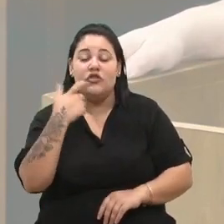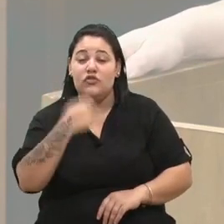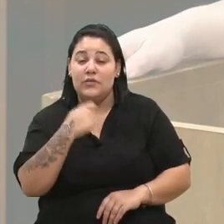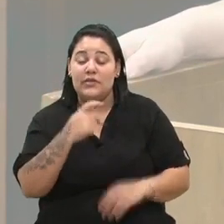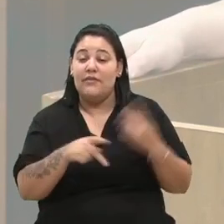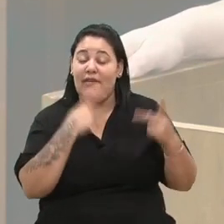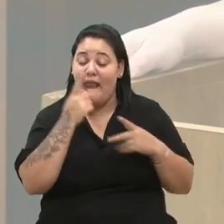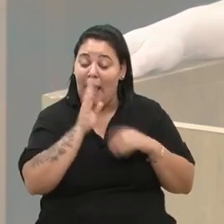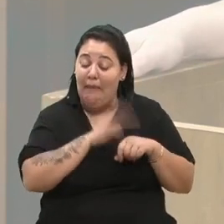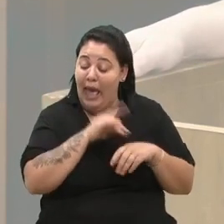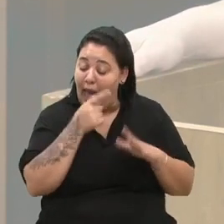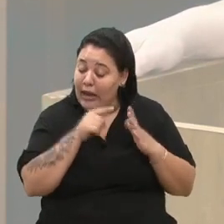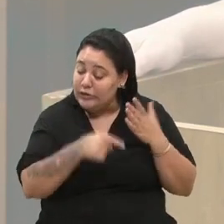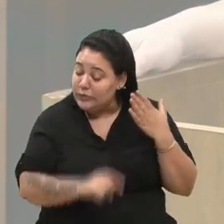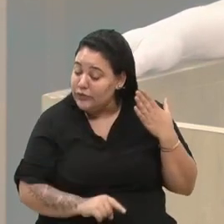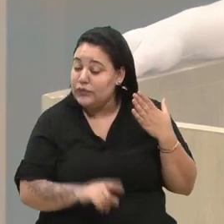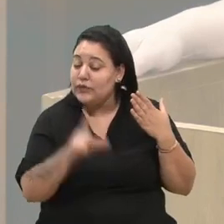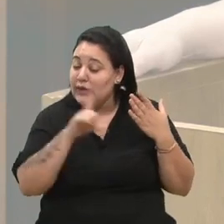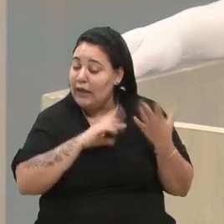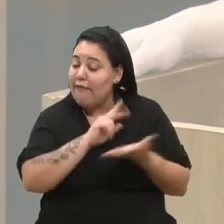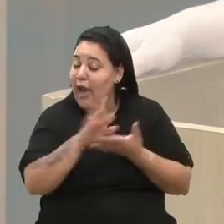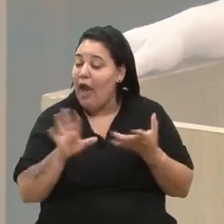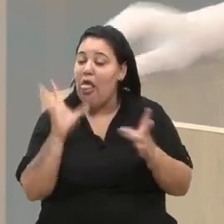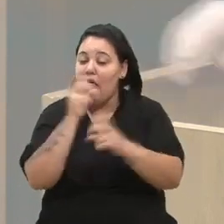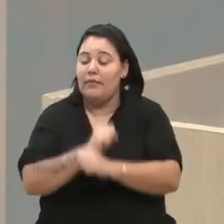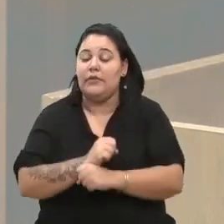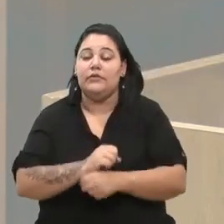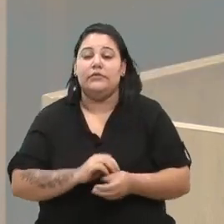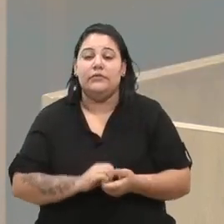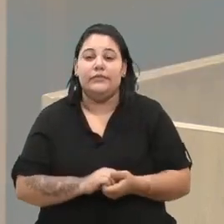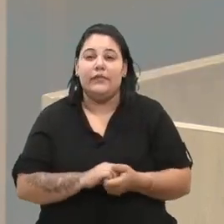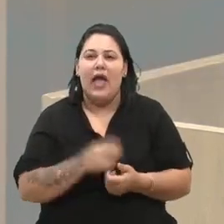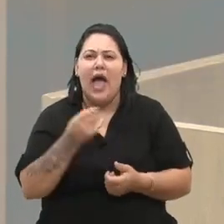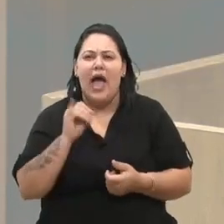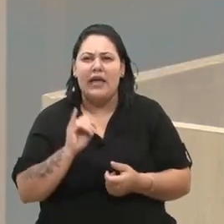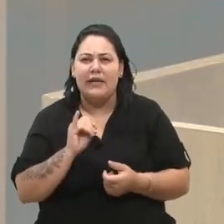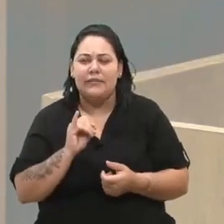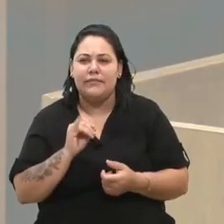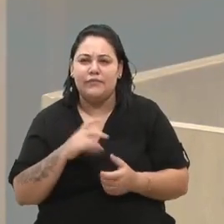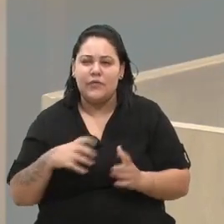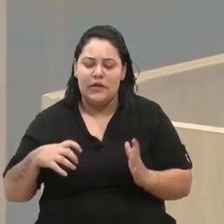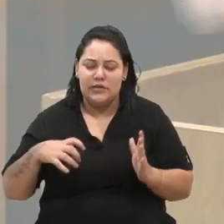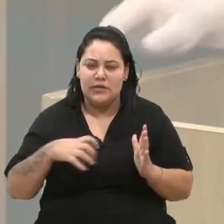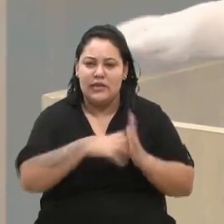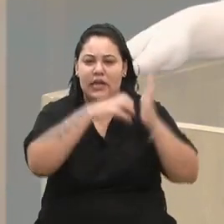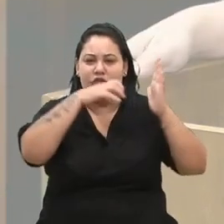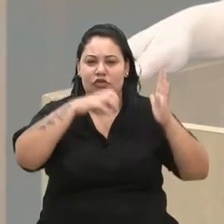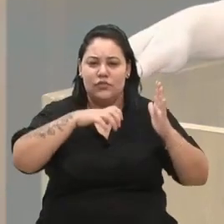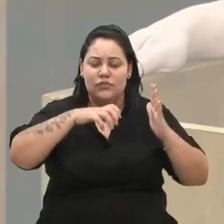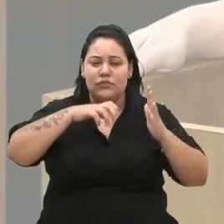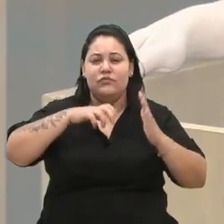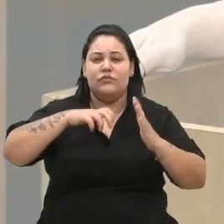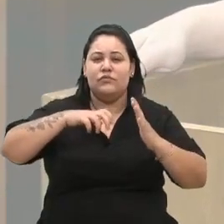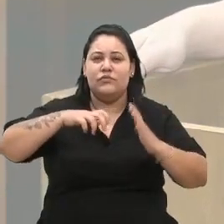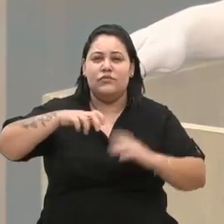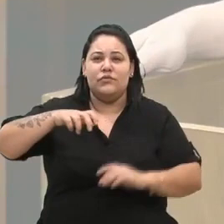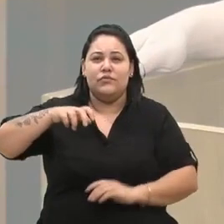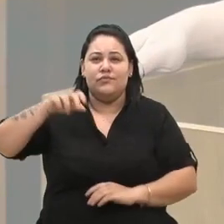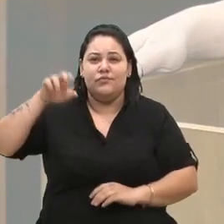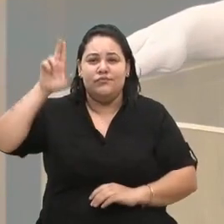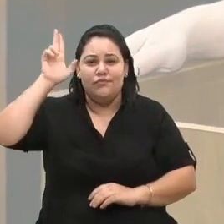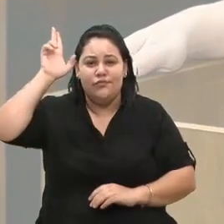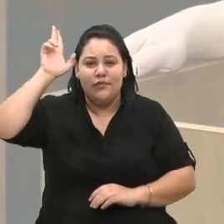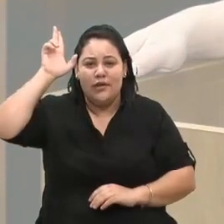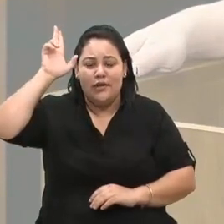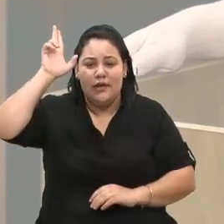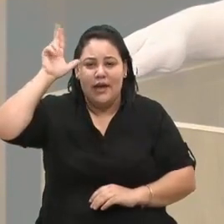mais, aprofundar um pouquinho mais o assunto. Aí foi atropelado um cavalinho lá na Eugênio